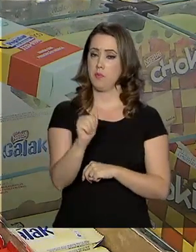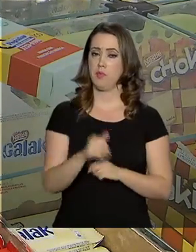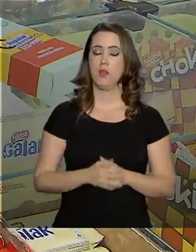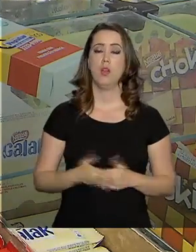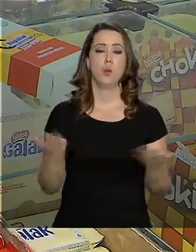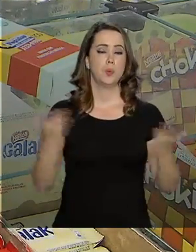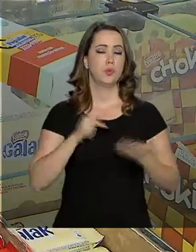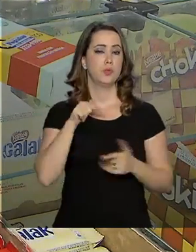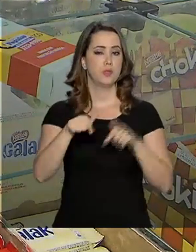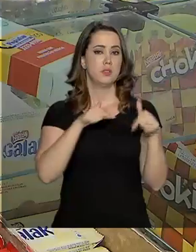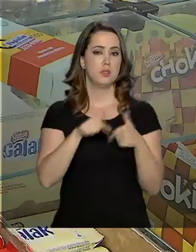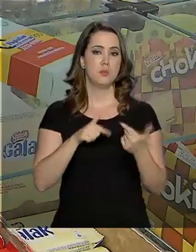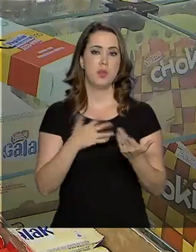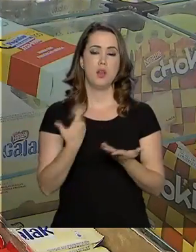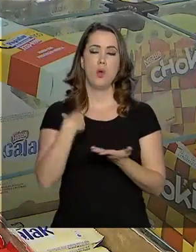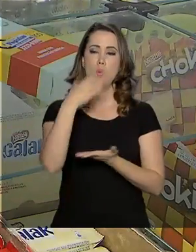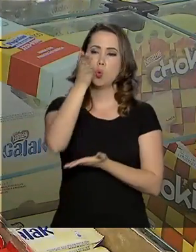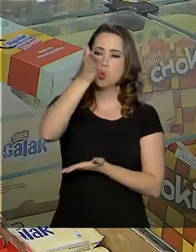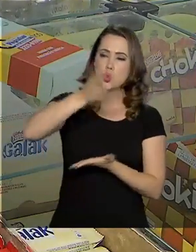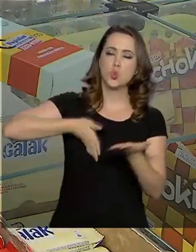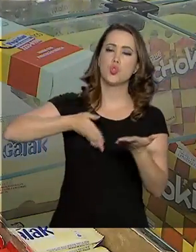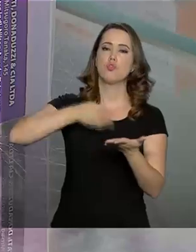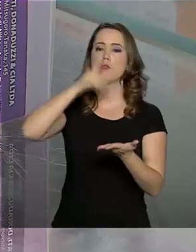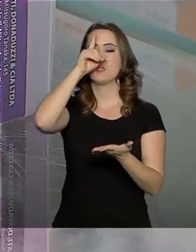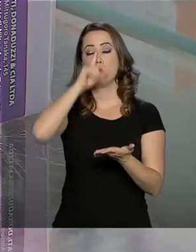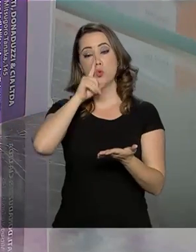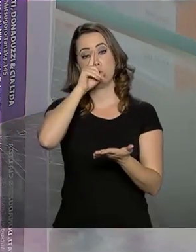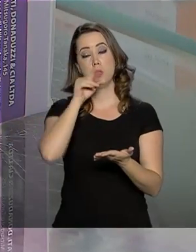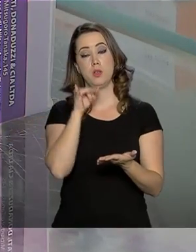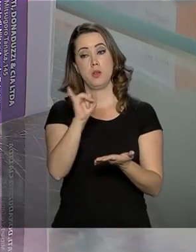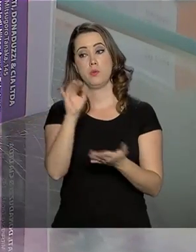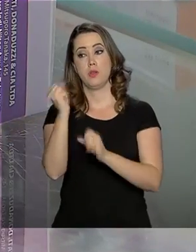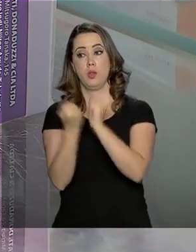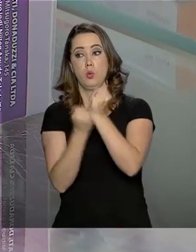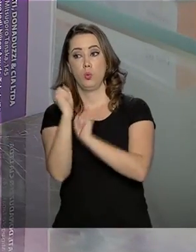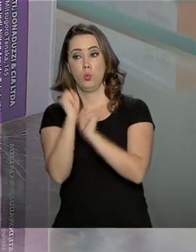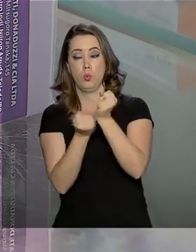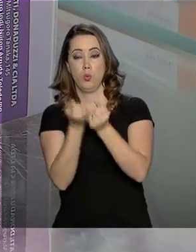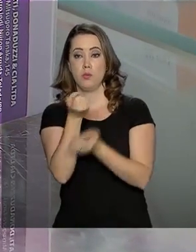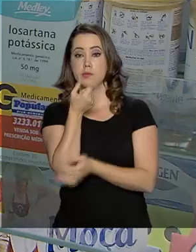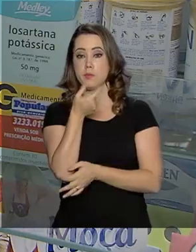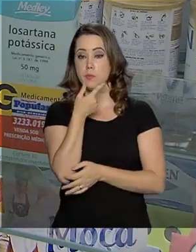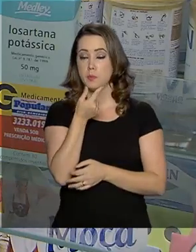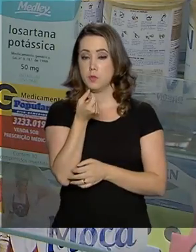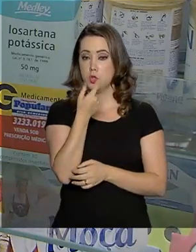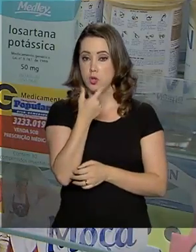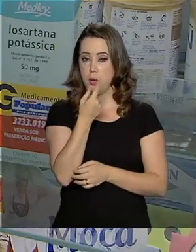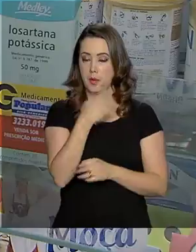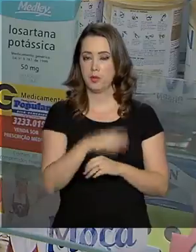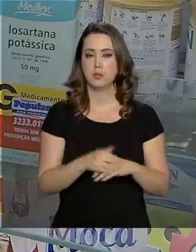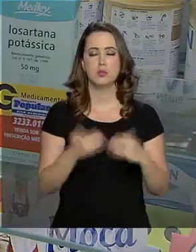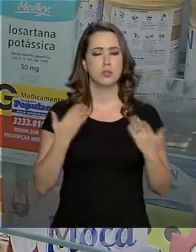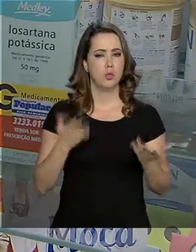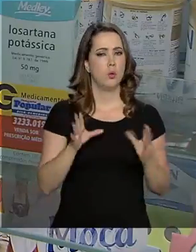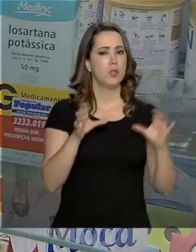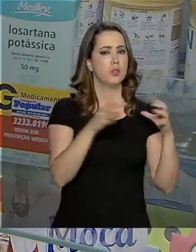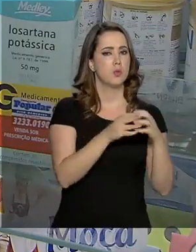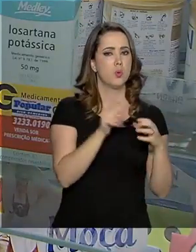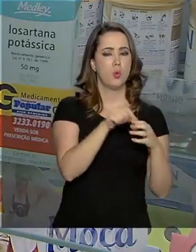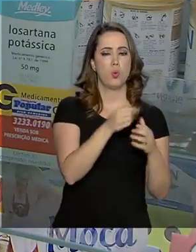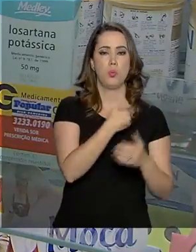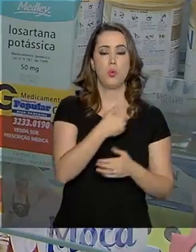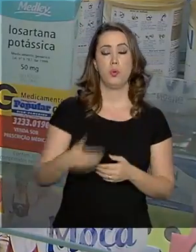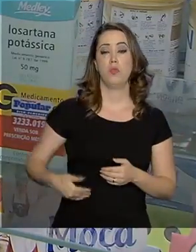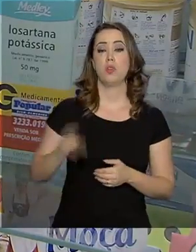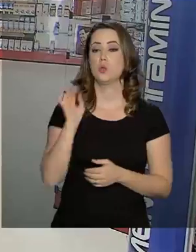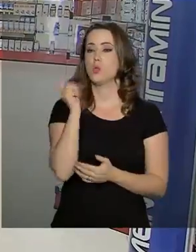vai adotar o chamado compartilhamento de risco com as indústrias farmacêuticas. Nessa modalidade, o governo só paga